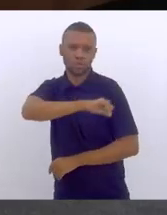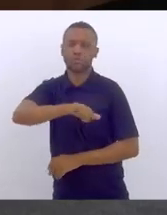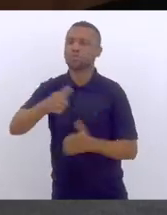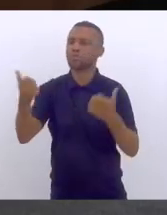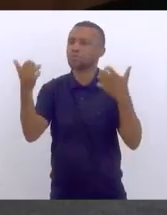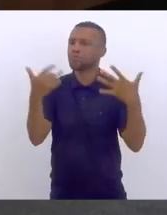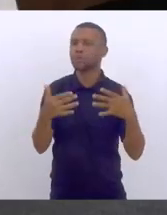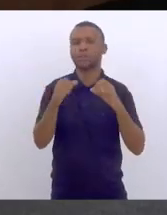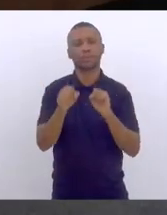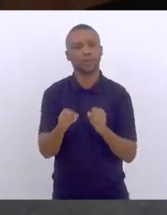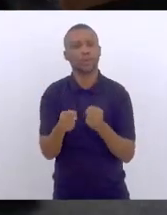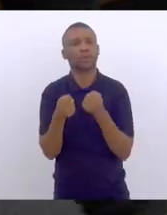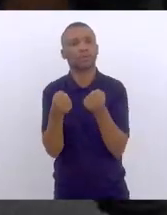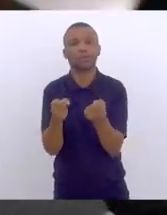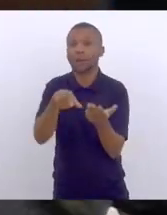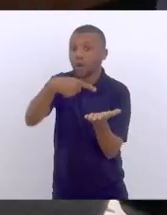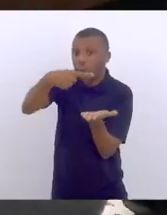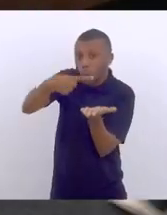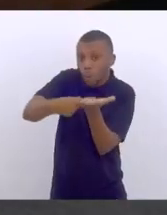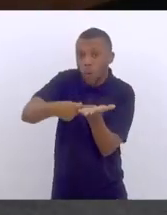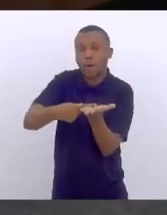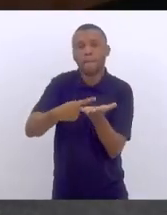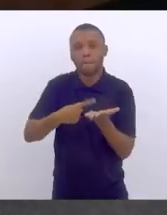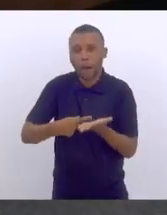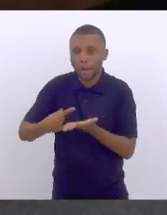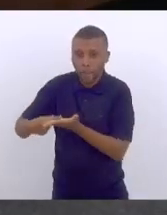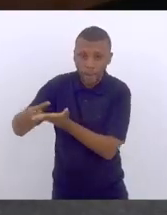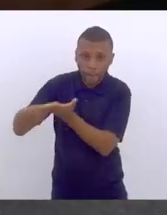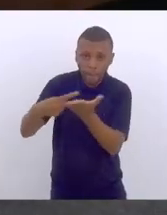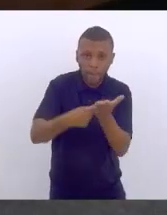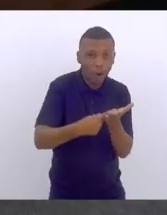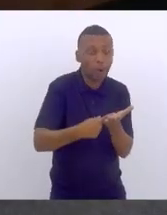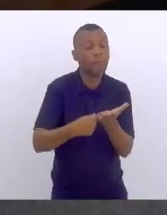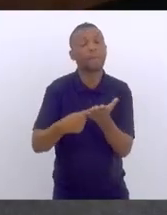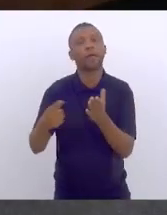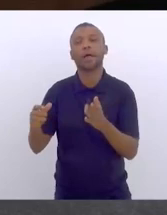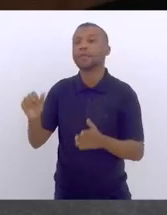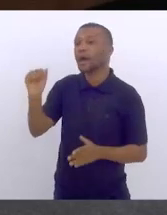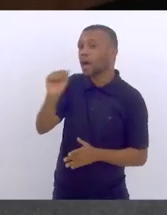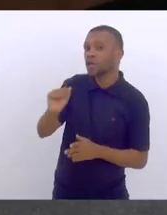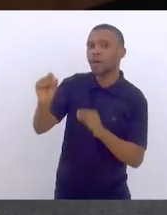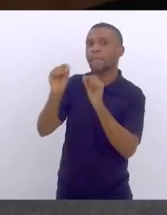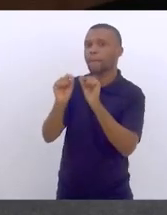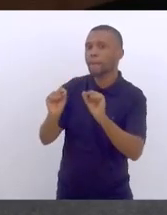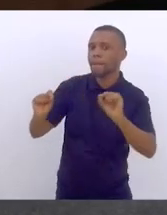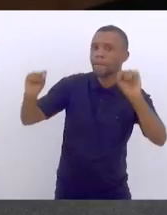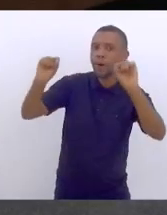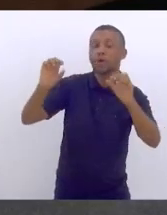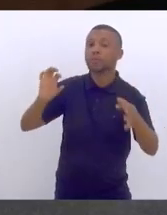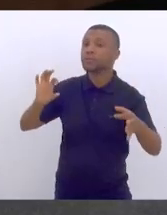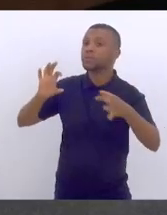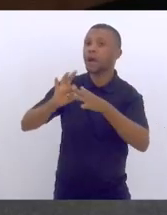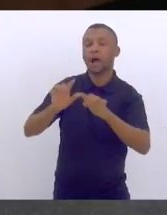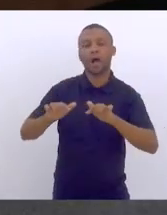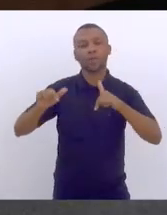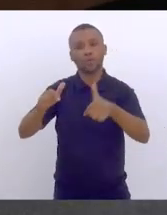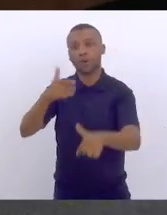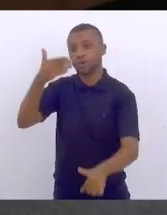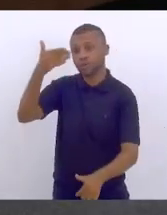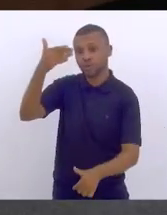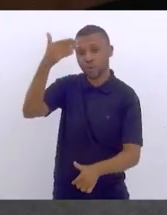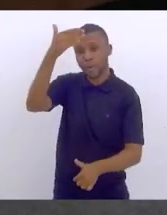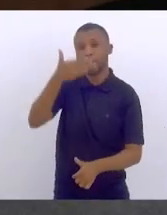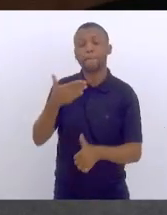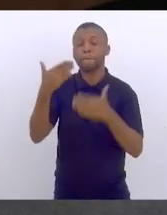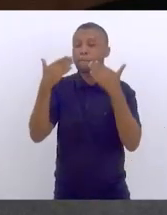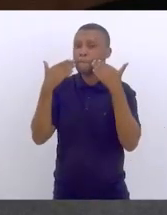estabelecendo garantias e compromissos para essas associações no que tange às ações públicas